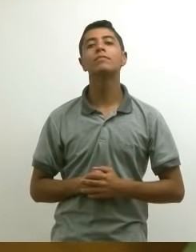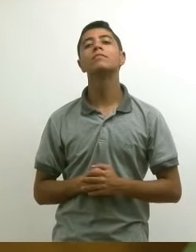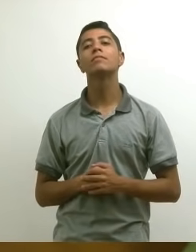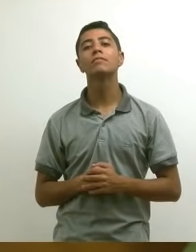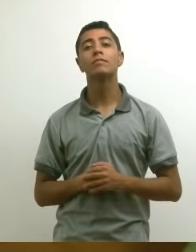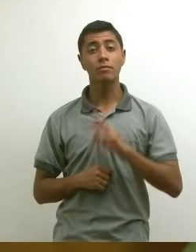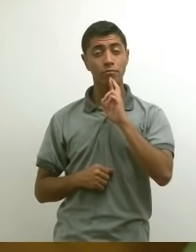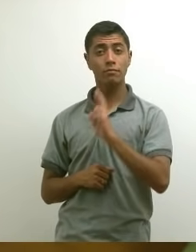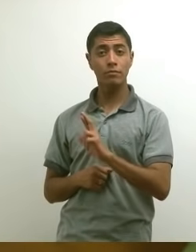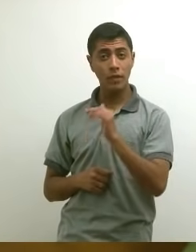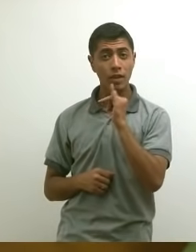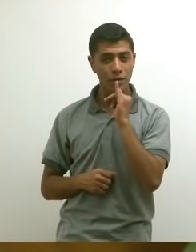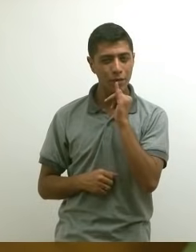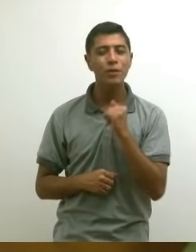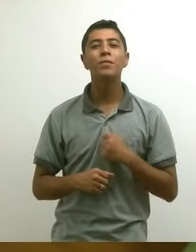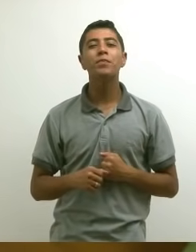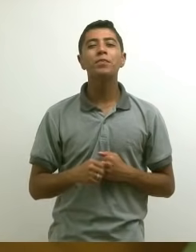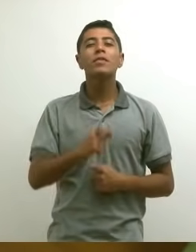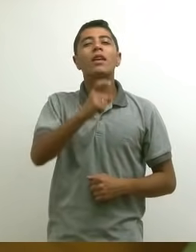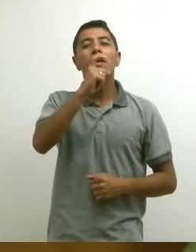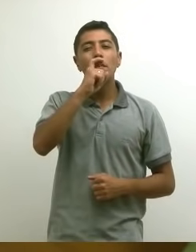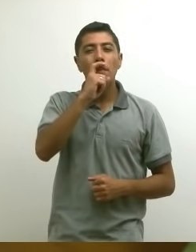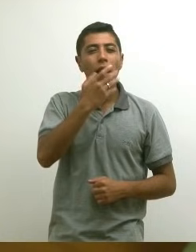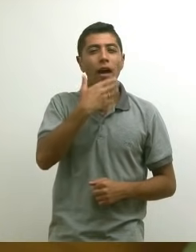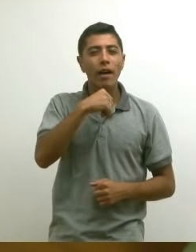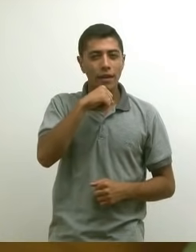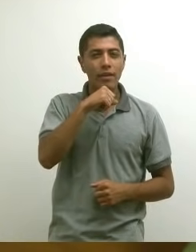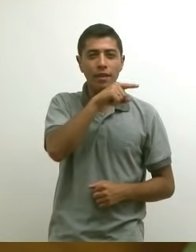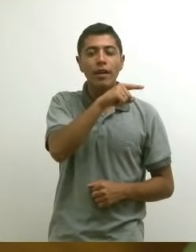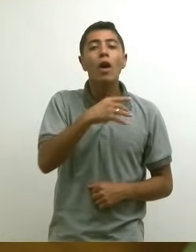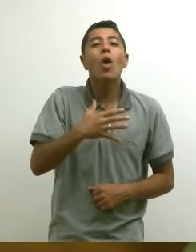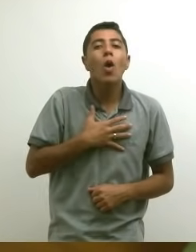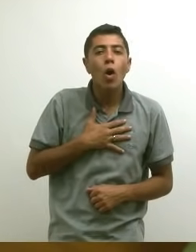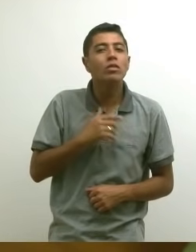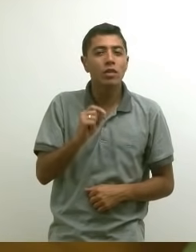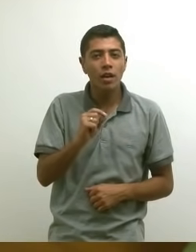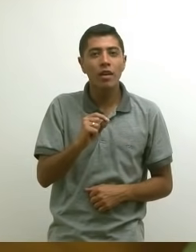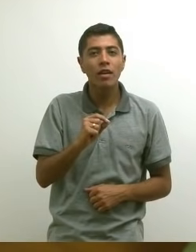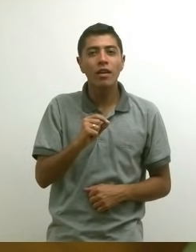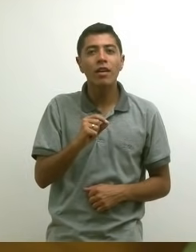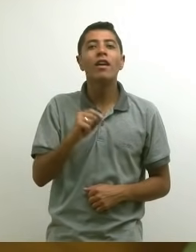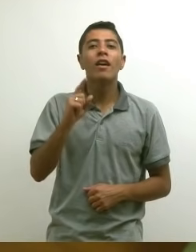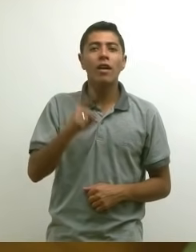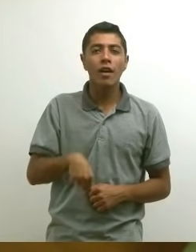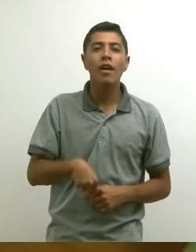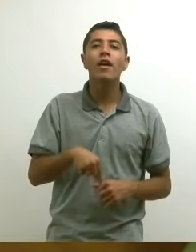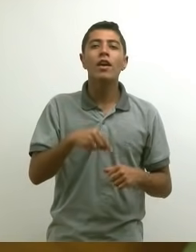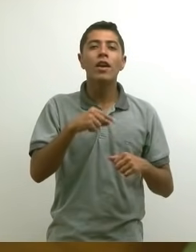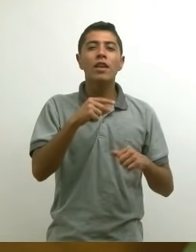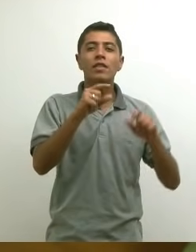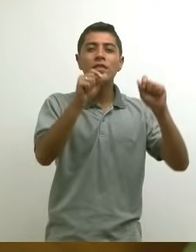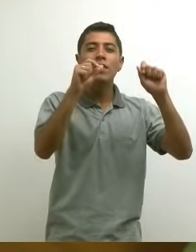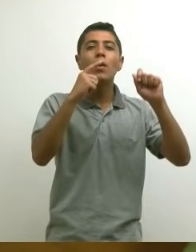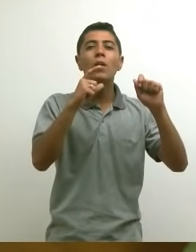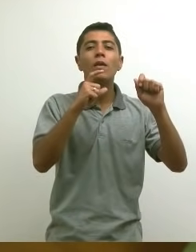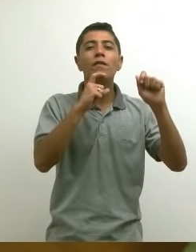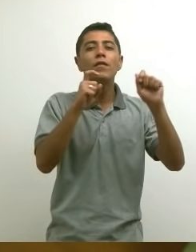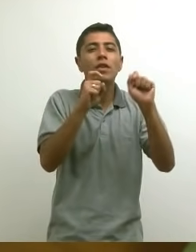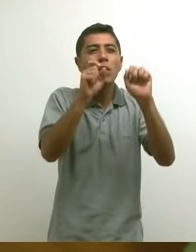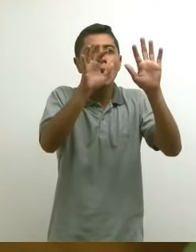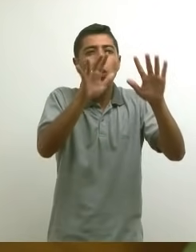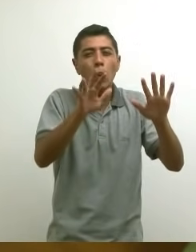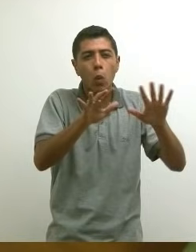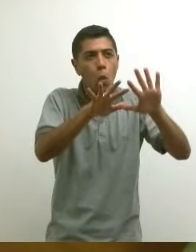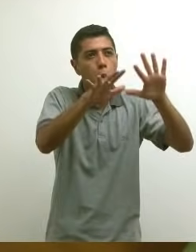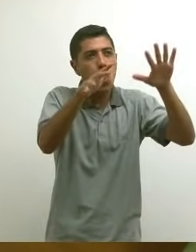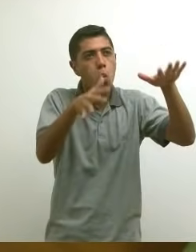surfe ele nunca vai ter medo de um escorregador agora um país e dentário vai ter medo do corredor que vai se projetar na criança ea teria de cair daquele